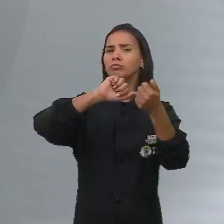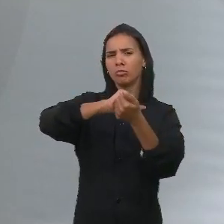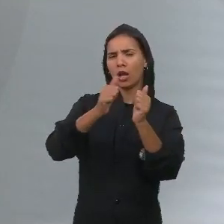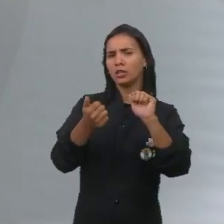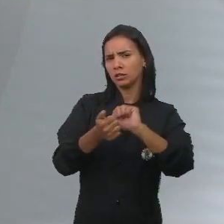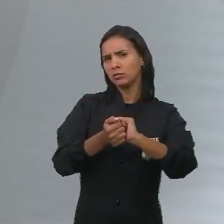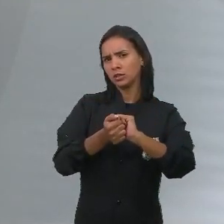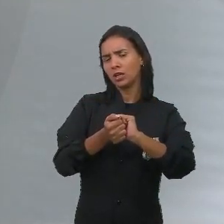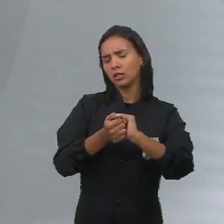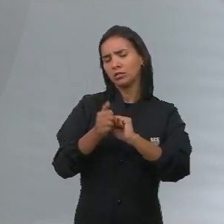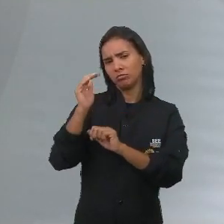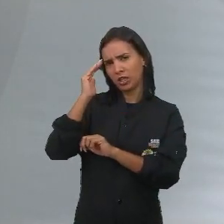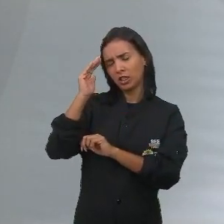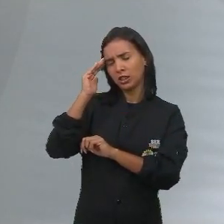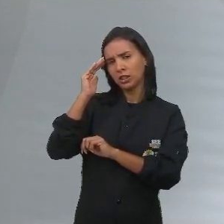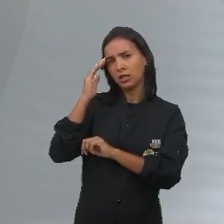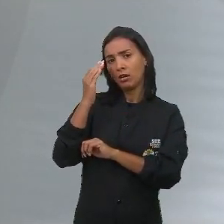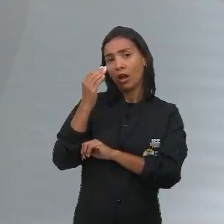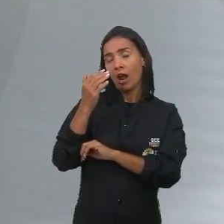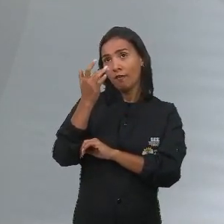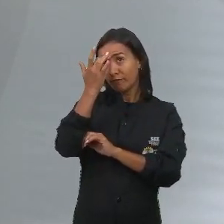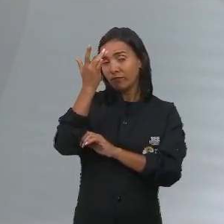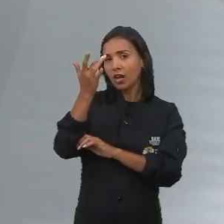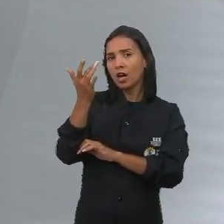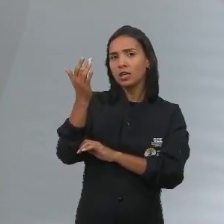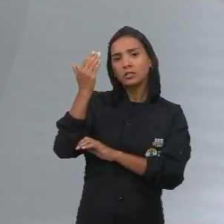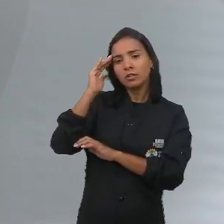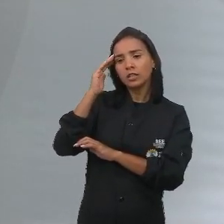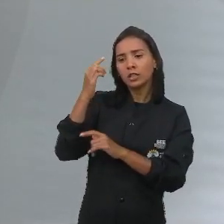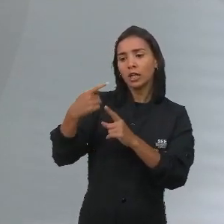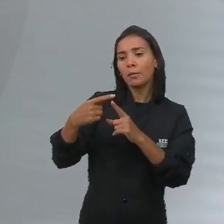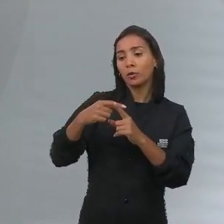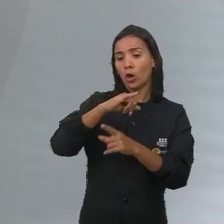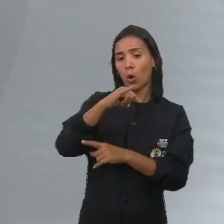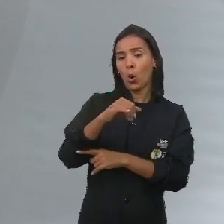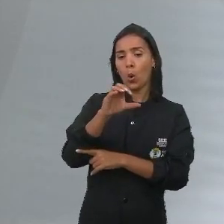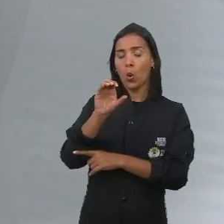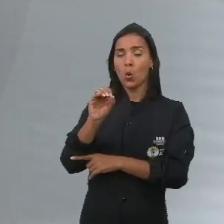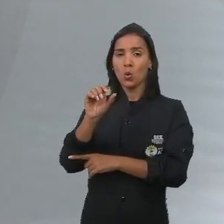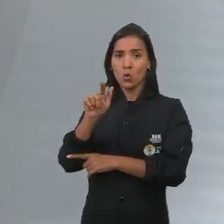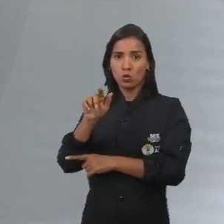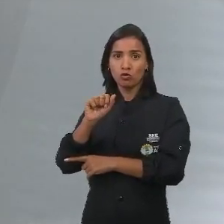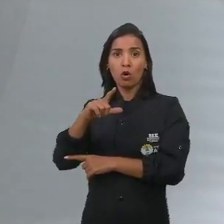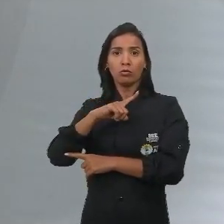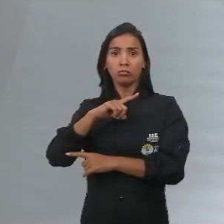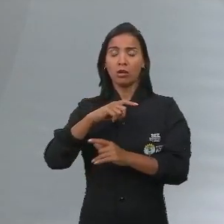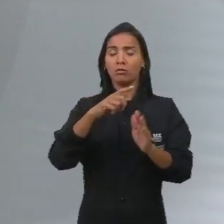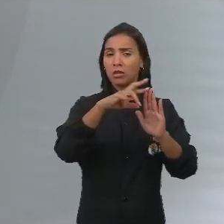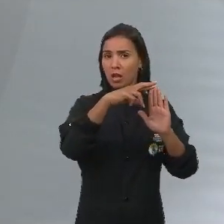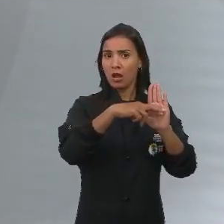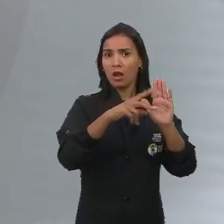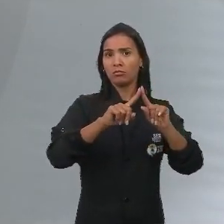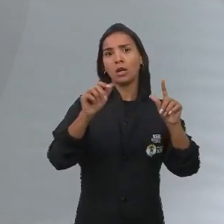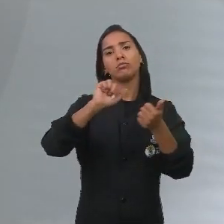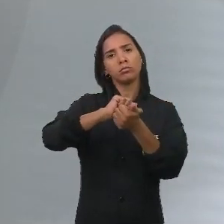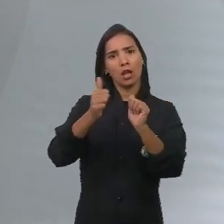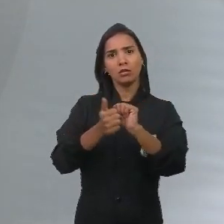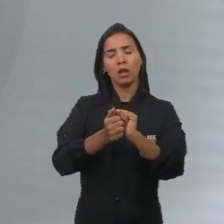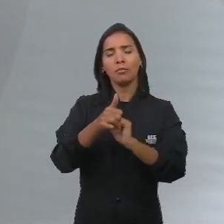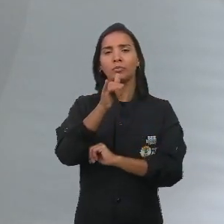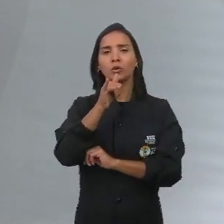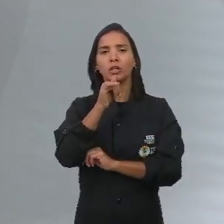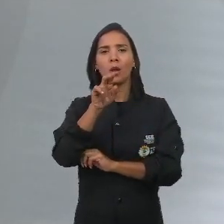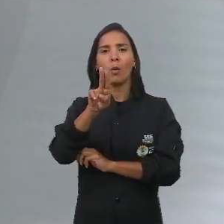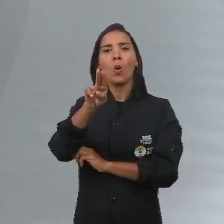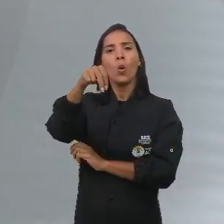de entender quando a gente fazer uma correlação com Esporte jogo tem regra mas essa regra pode ser adaptada você já deve ter jogado